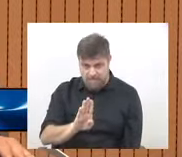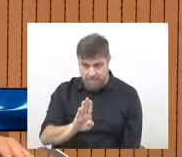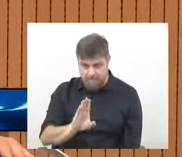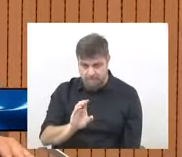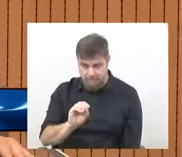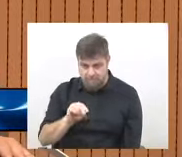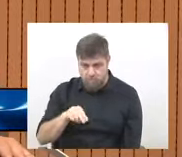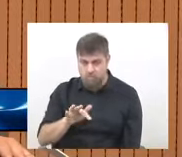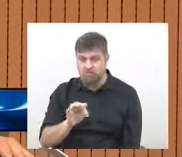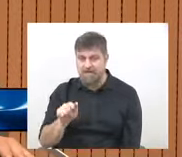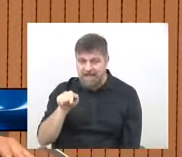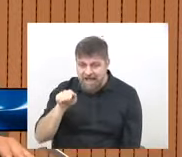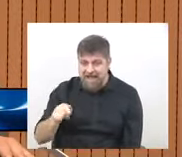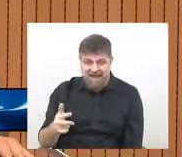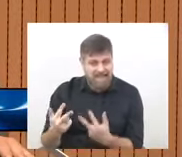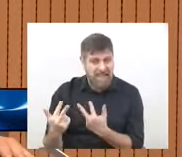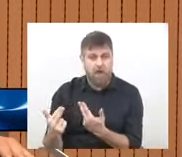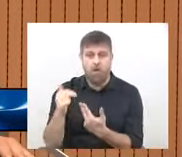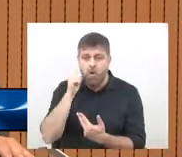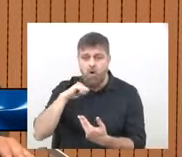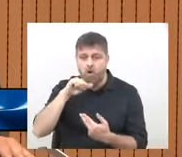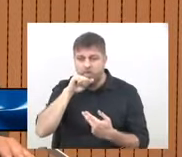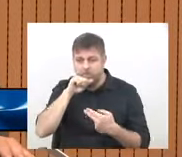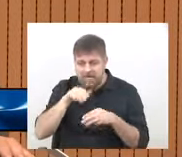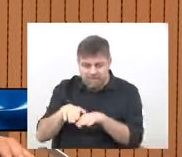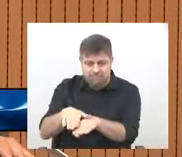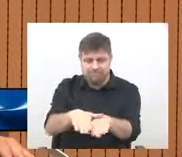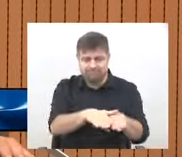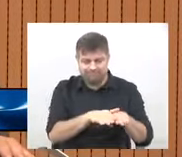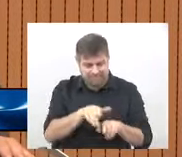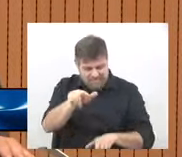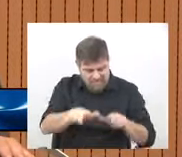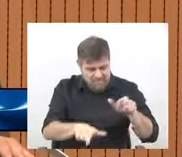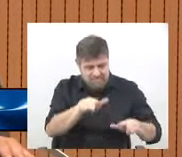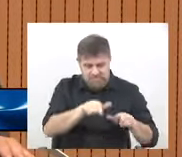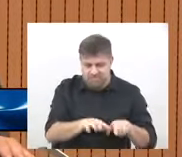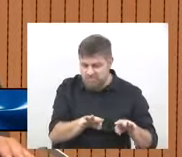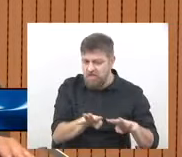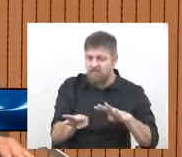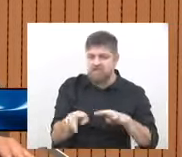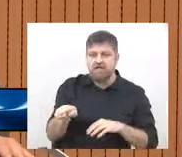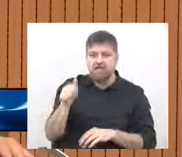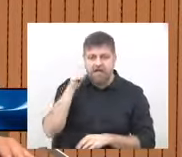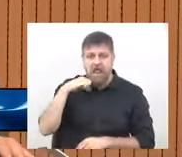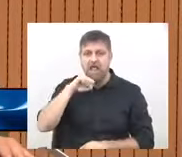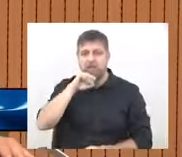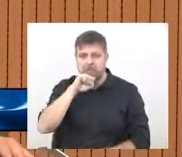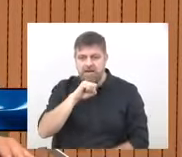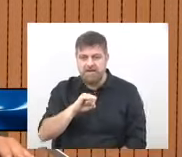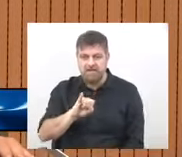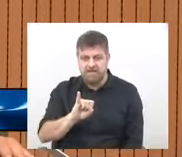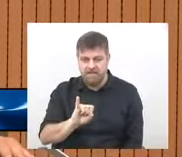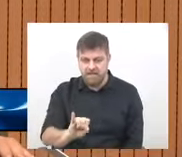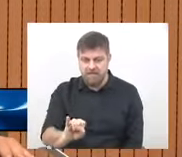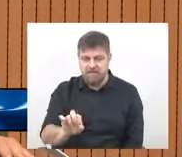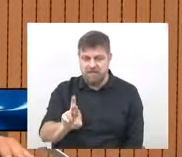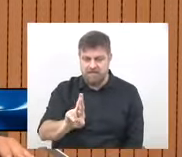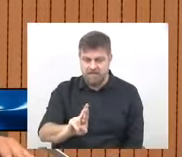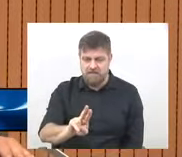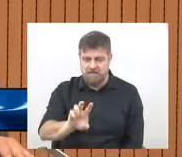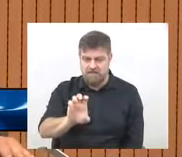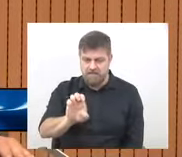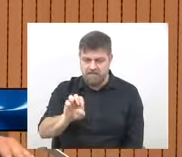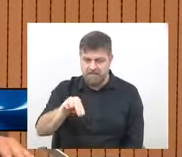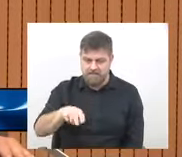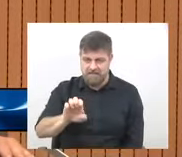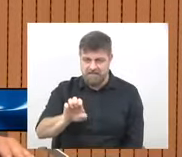mas é uma mãe para nós ali na região da Vila Boa Vista, a dona Irene, que eu me lembro quando